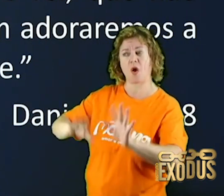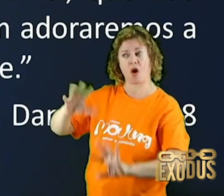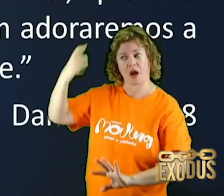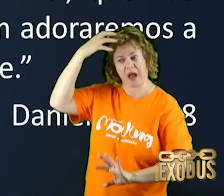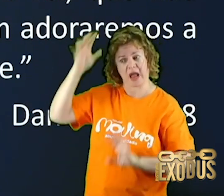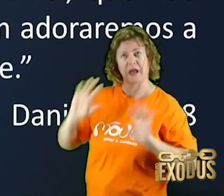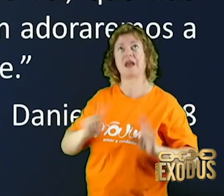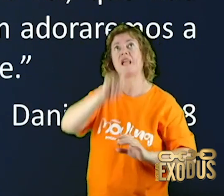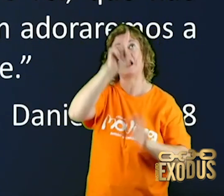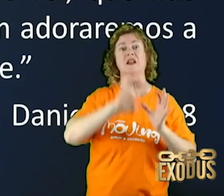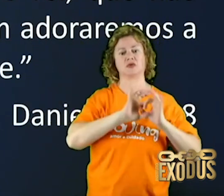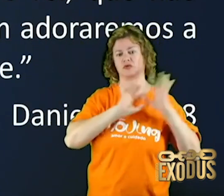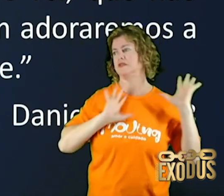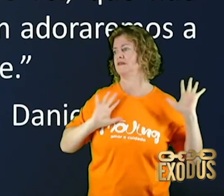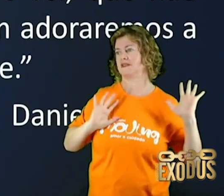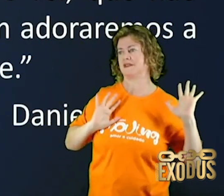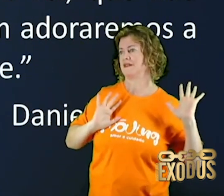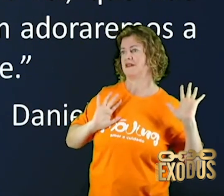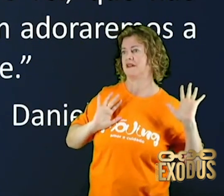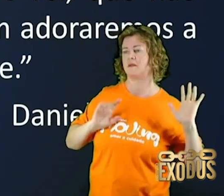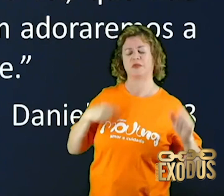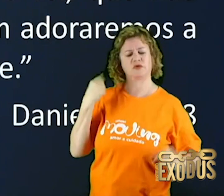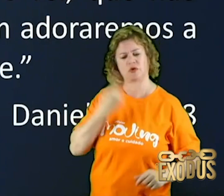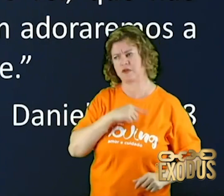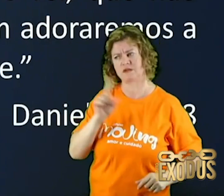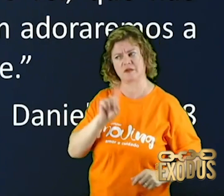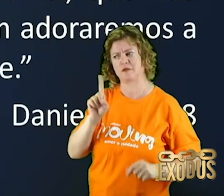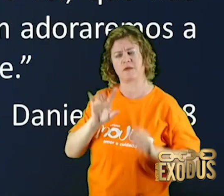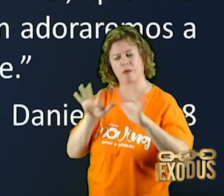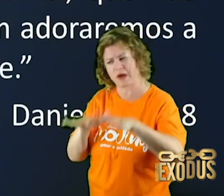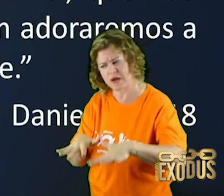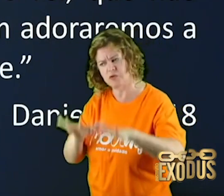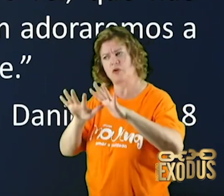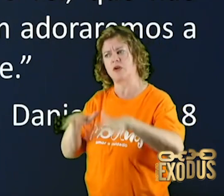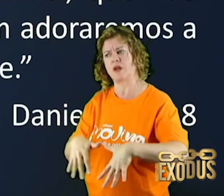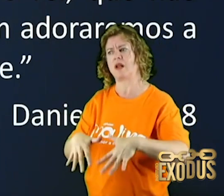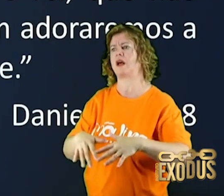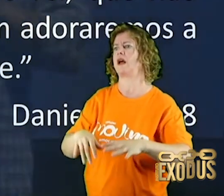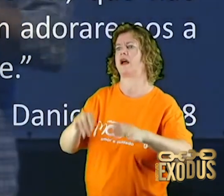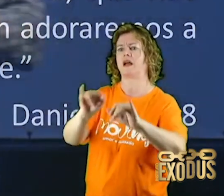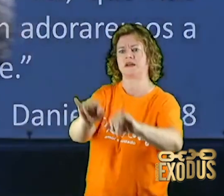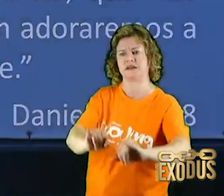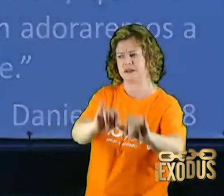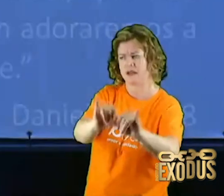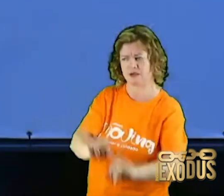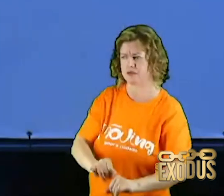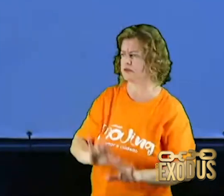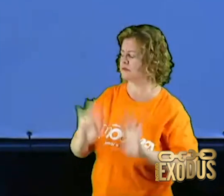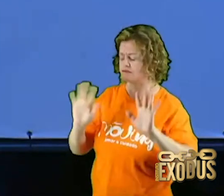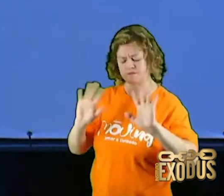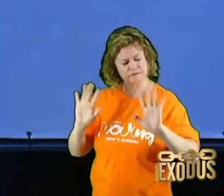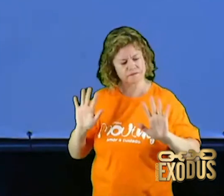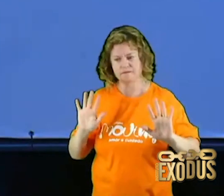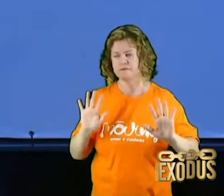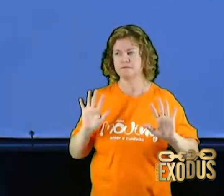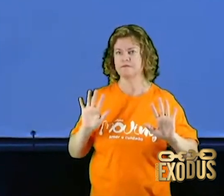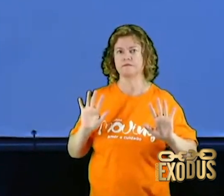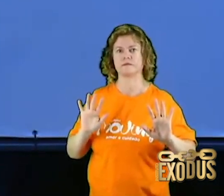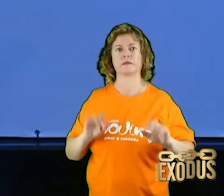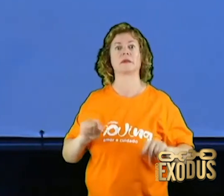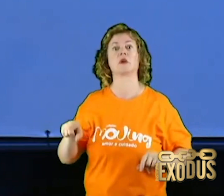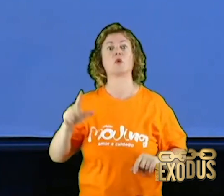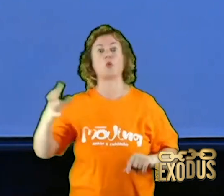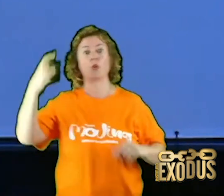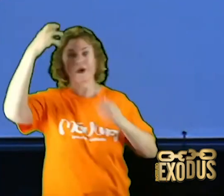fica sabendo, ó rei, que não serviremos aos teus deuses, nem adoraremos a estátua de ouro que levantaste. O rei tinha tido um